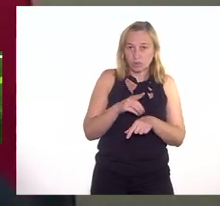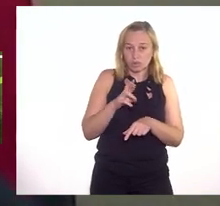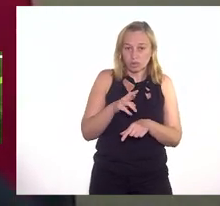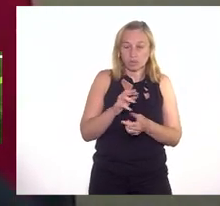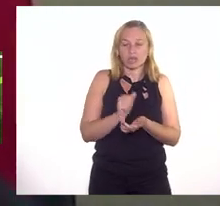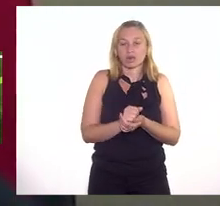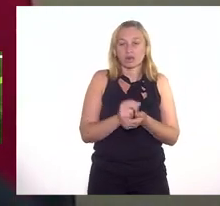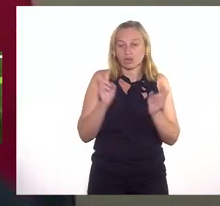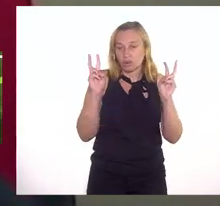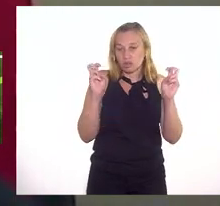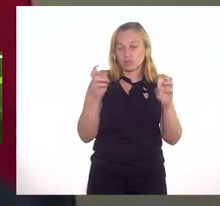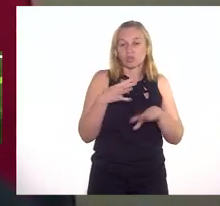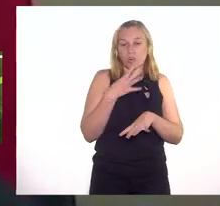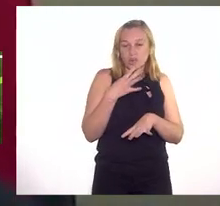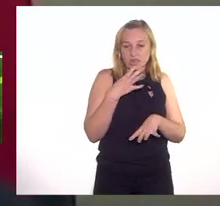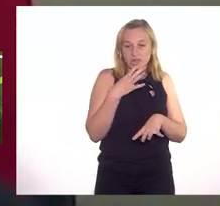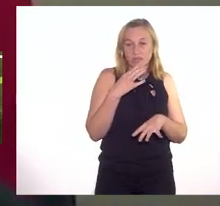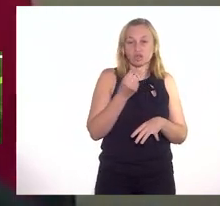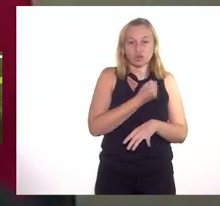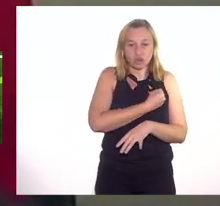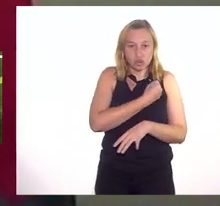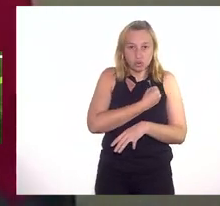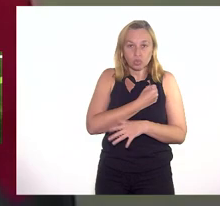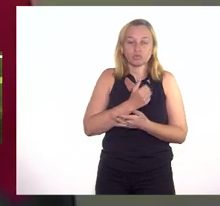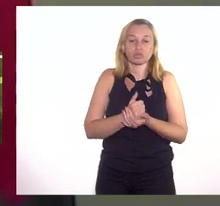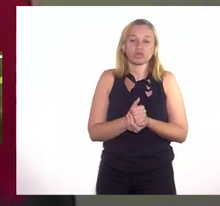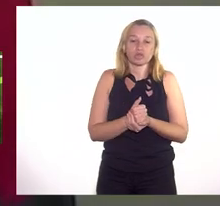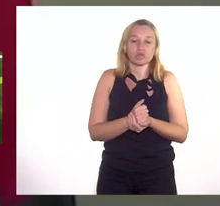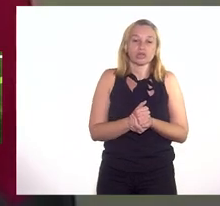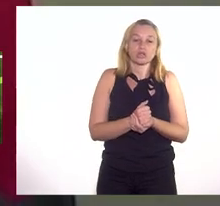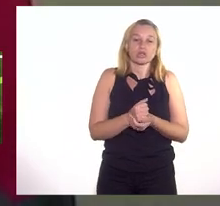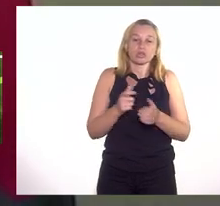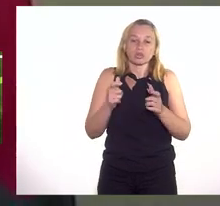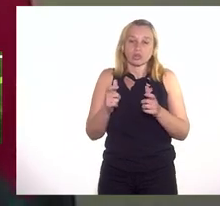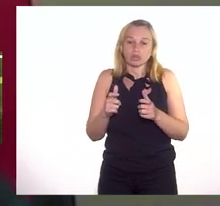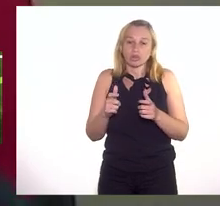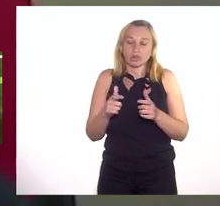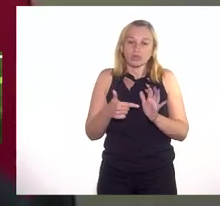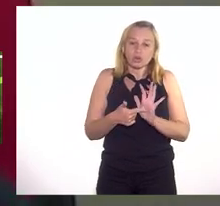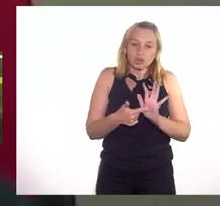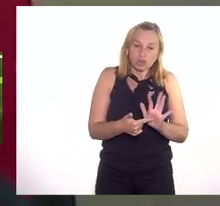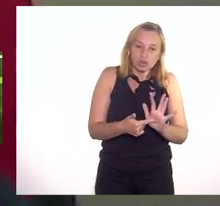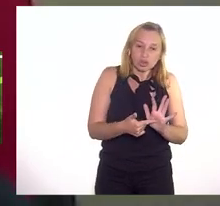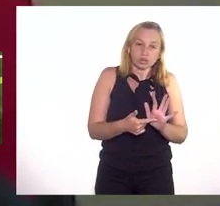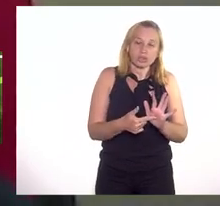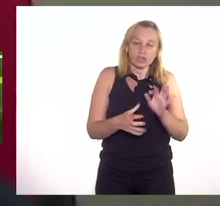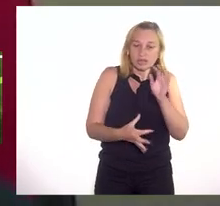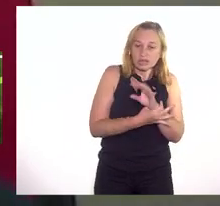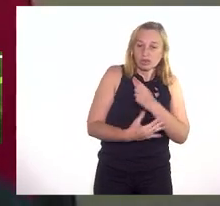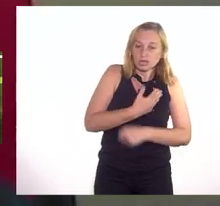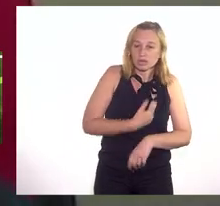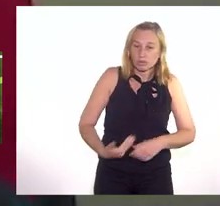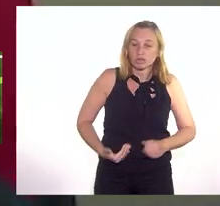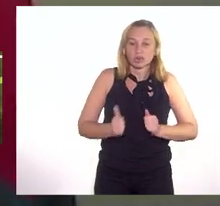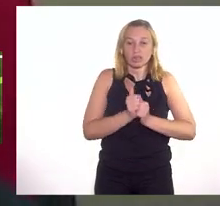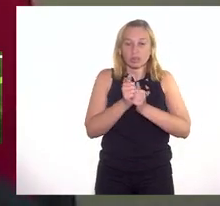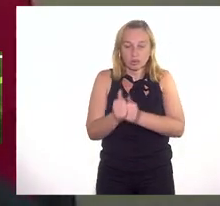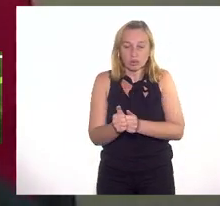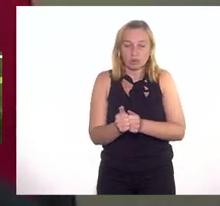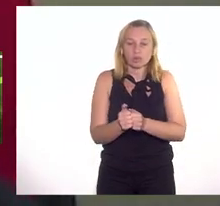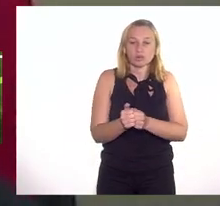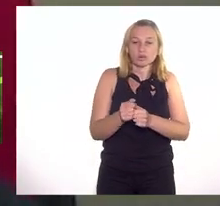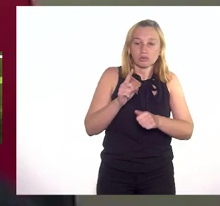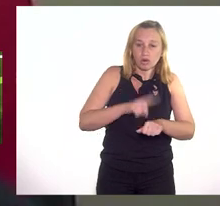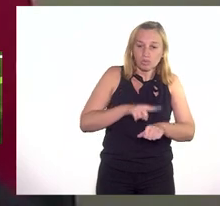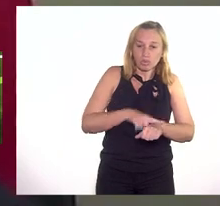na questão do conhecimento de dados, do estabelecendo, né, a segurança pública caminhou muito a partir do